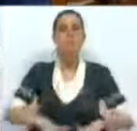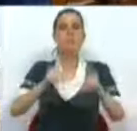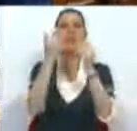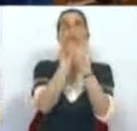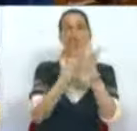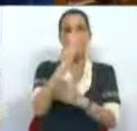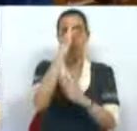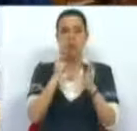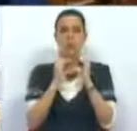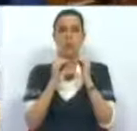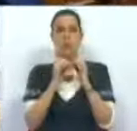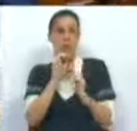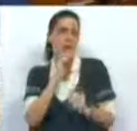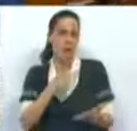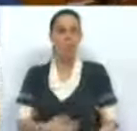crescimento económico sustentado.